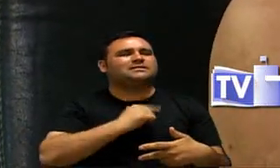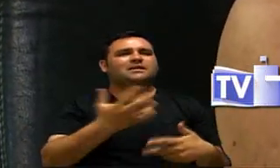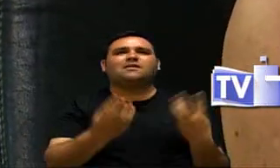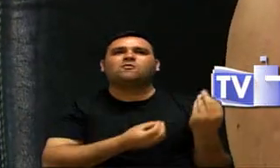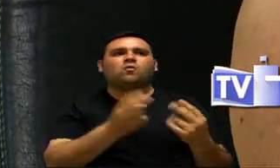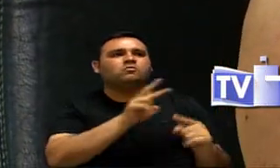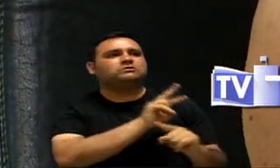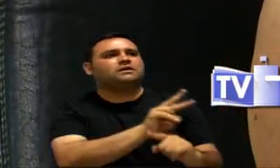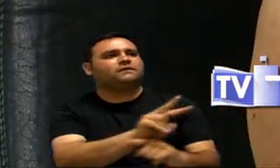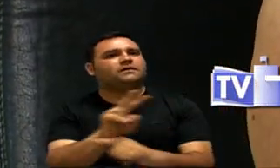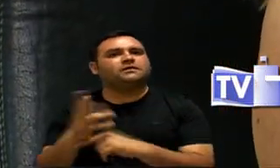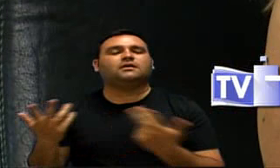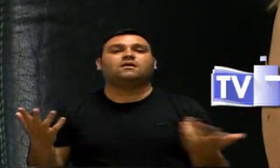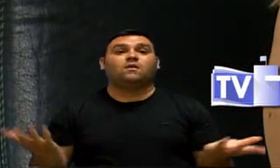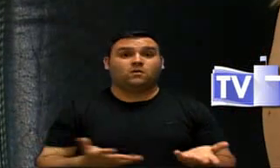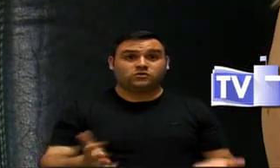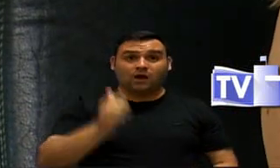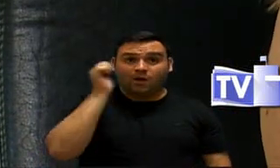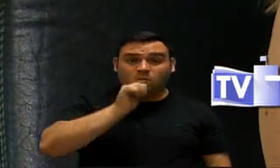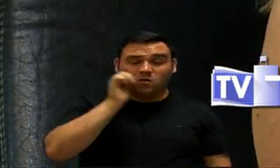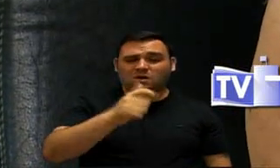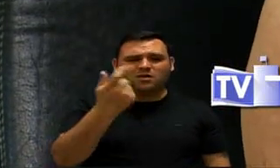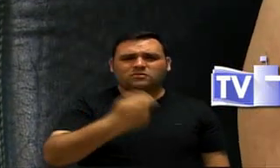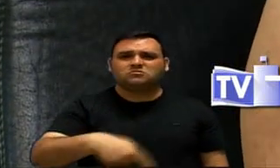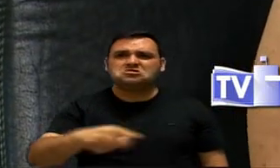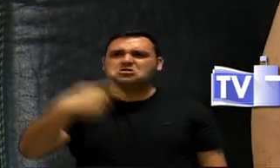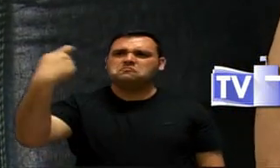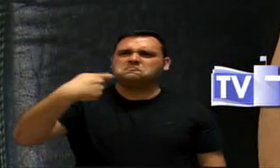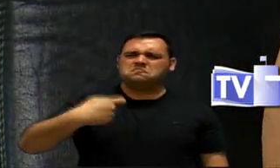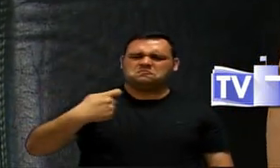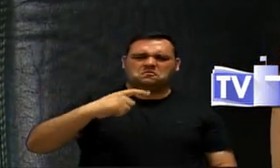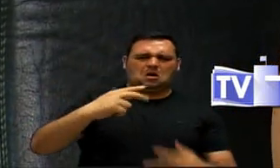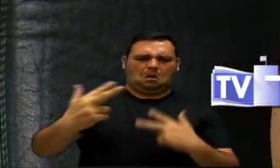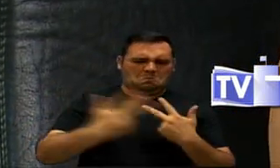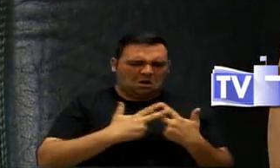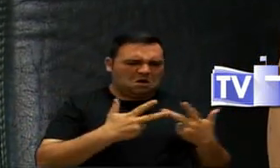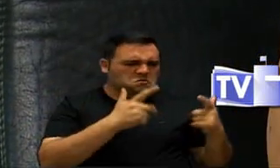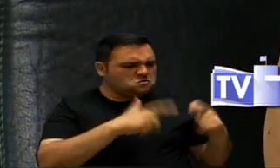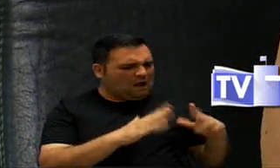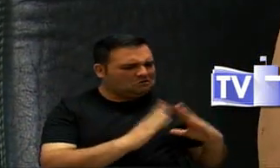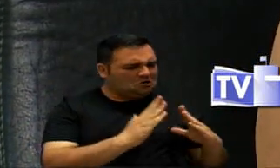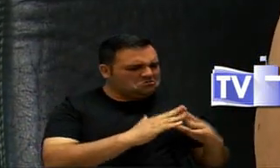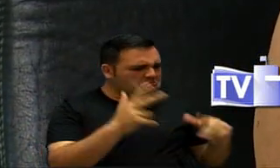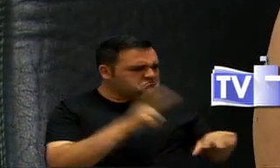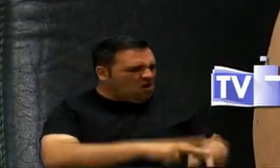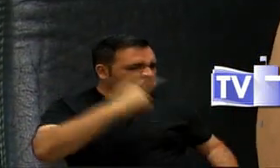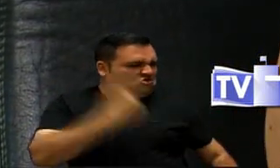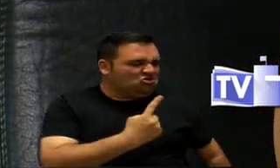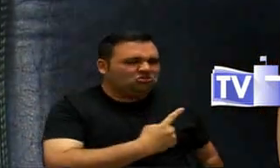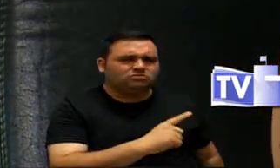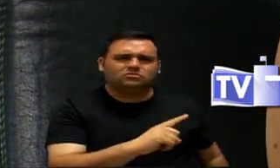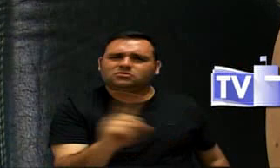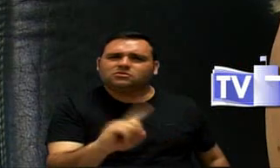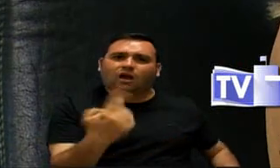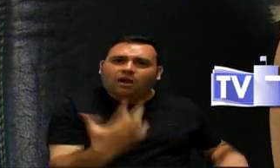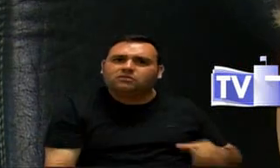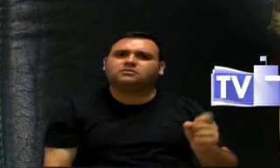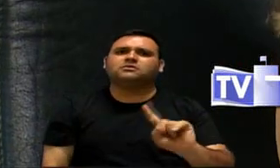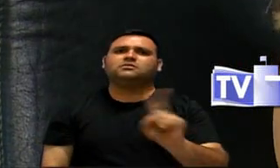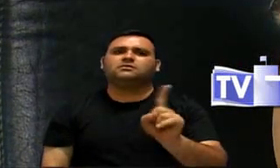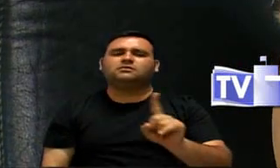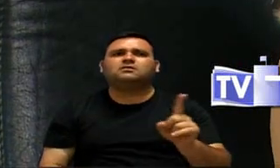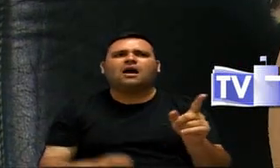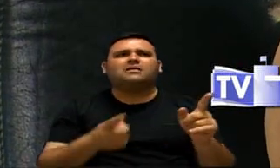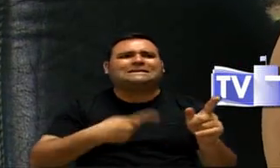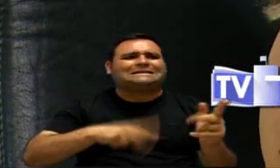nos defender. Hoje a mulher não tem que aceitar ser presa em lugar nenhum. Então, onde nós